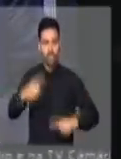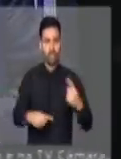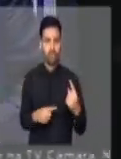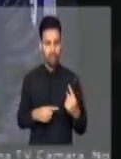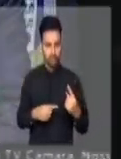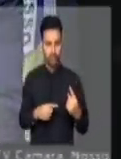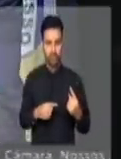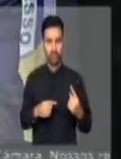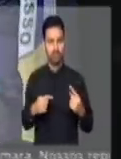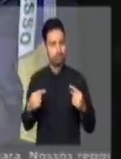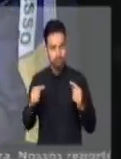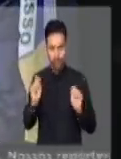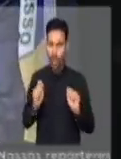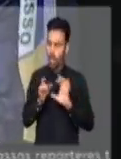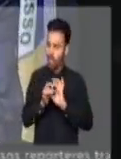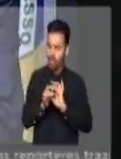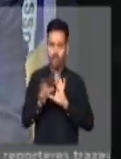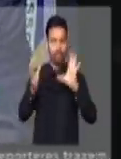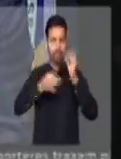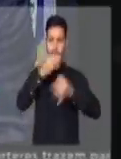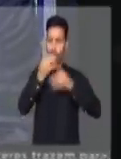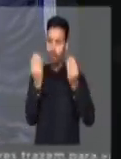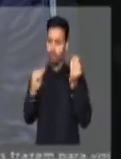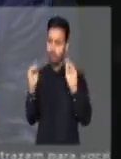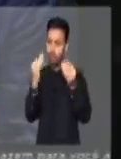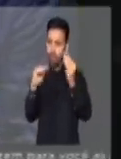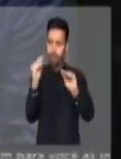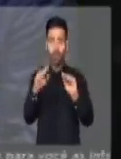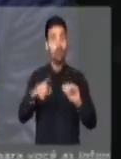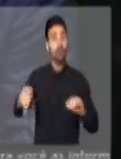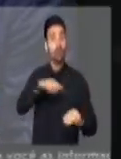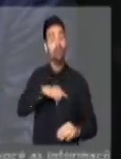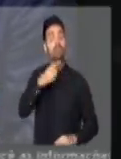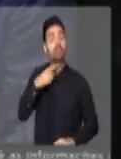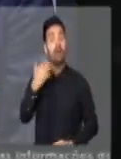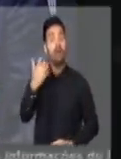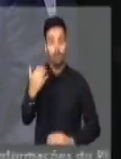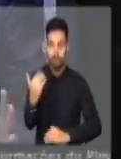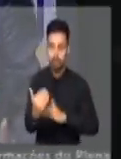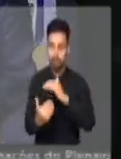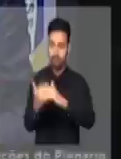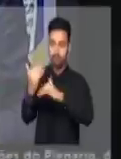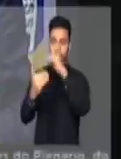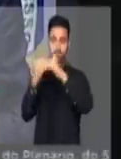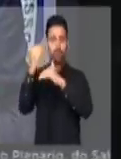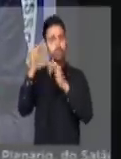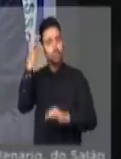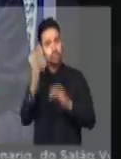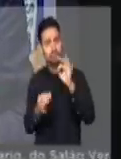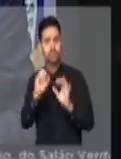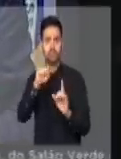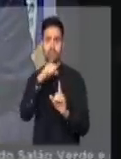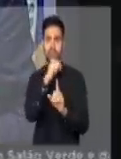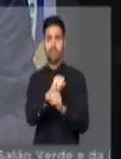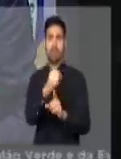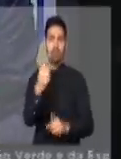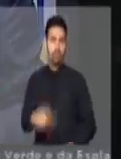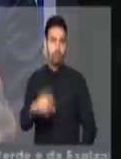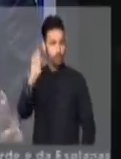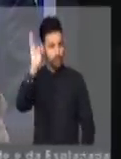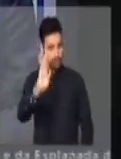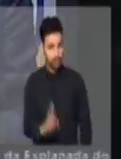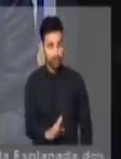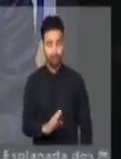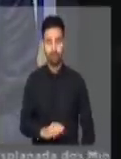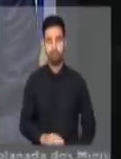pré-requisito está vinculado ao desejo de prosperidade, desenvolvimento e justiça social para o Brasil.